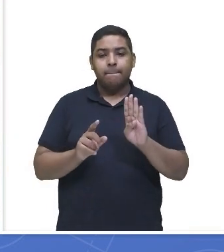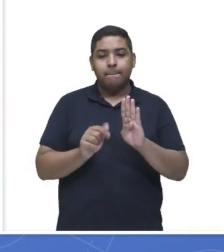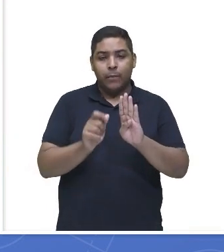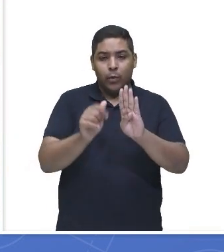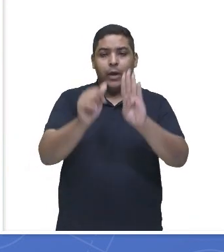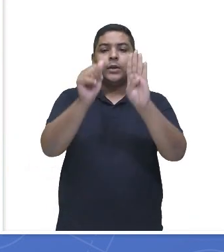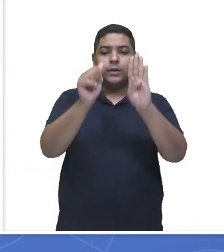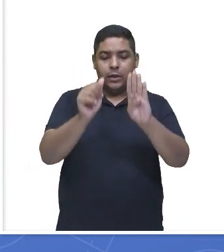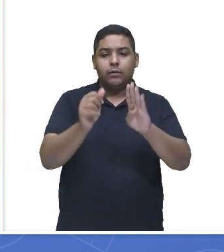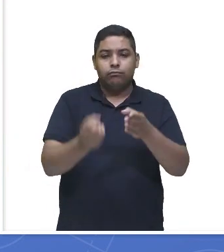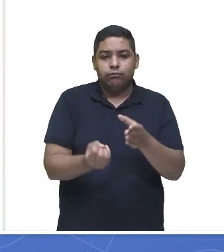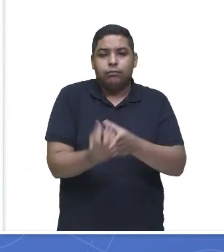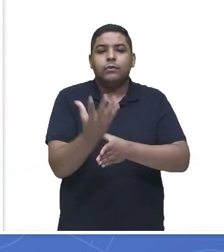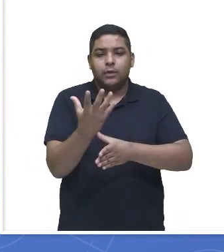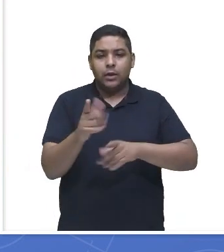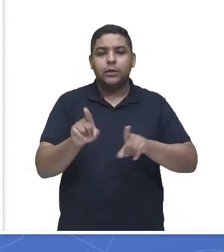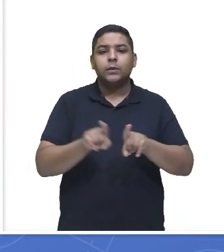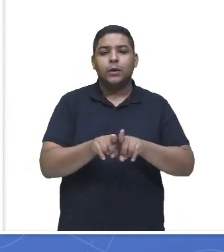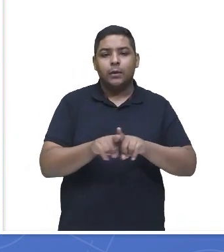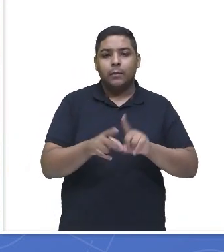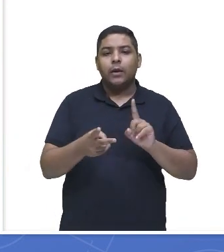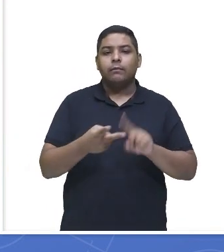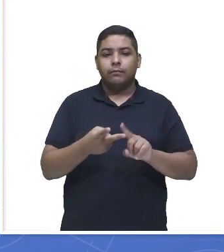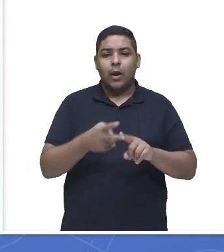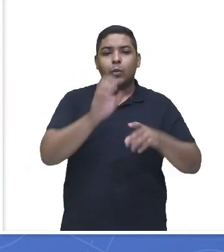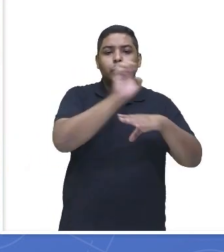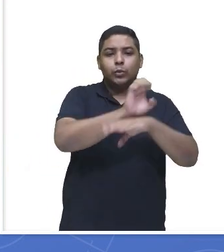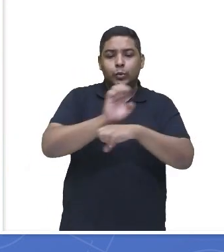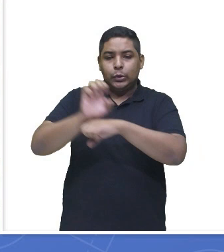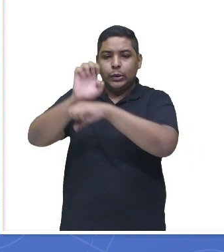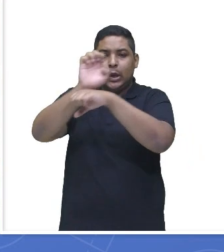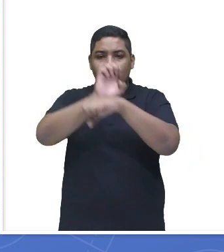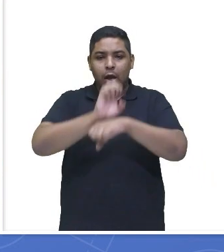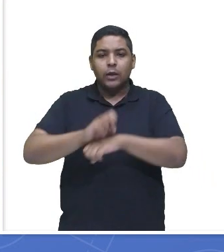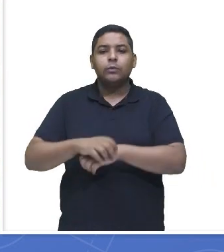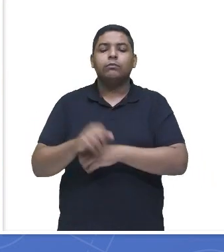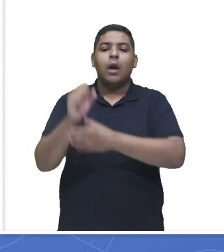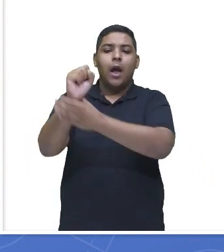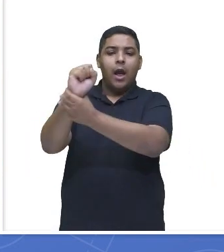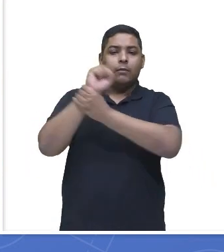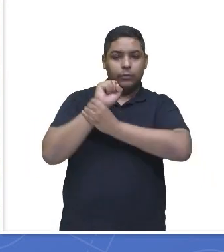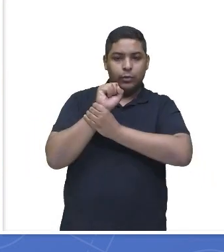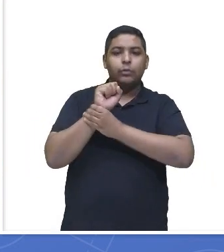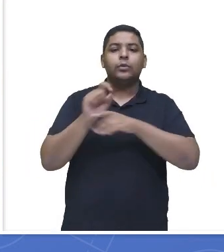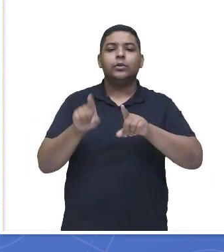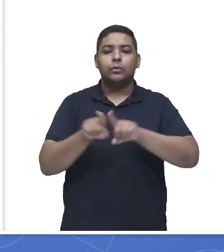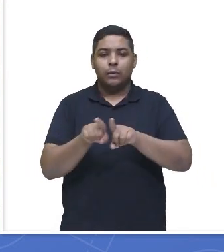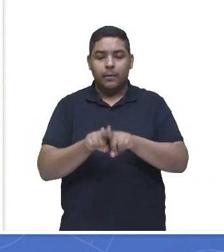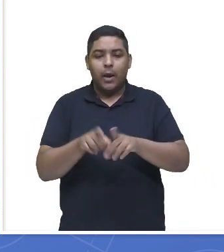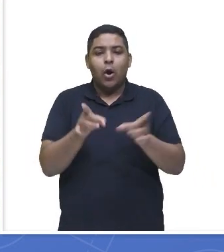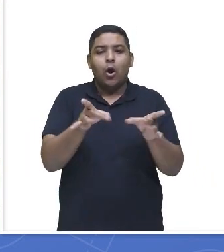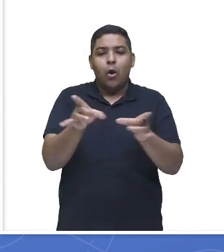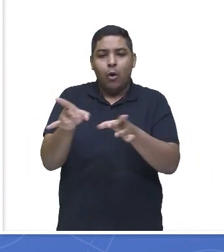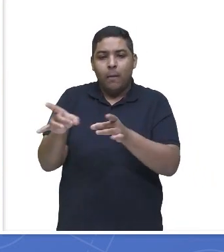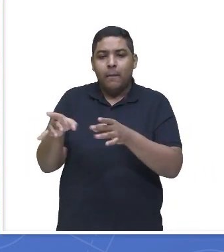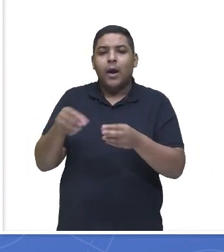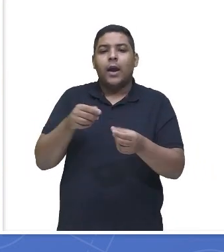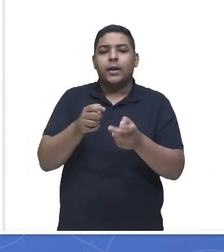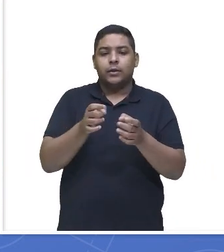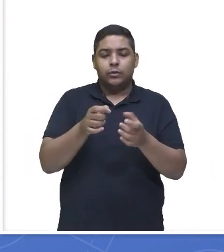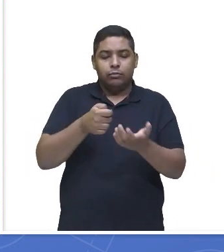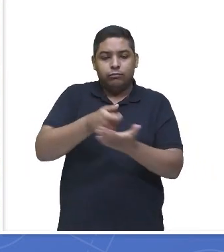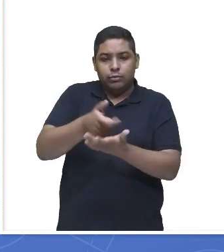a formação dos estados nacionais modernos, o absolutismo, o mercantilismo, a